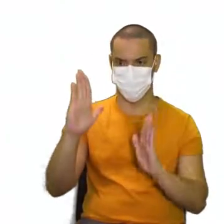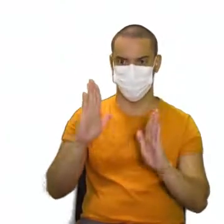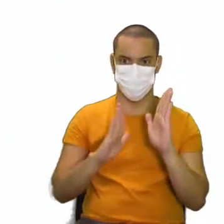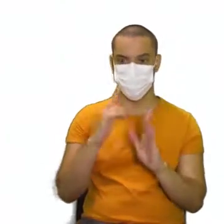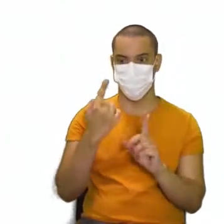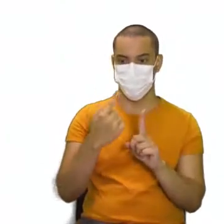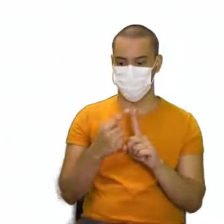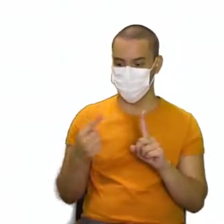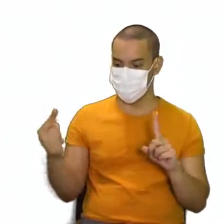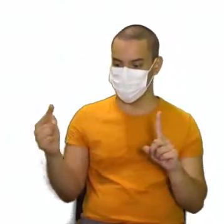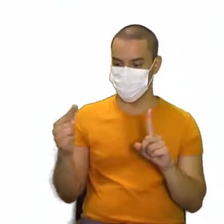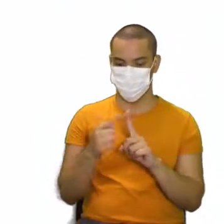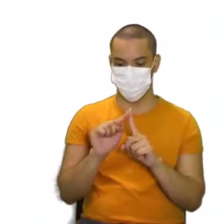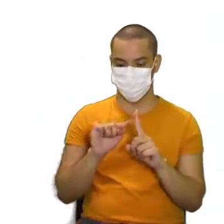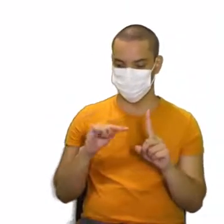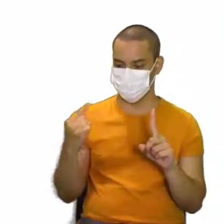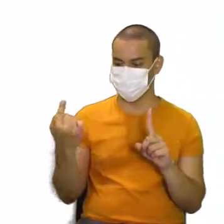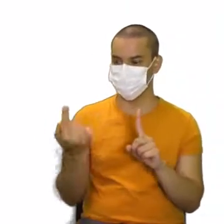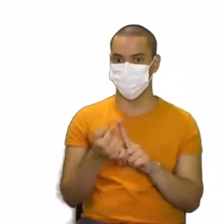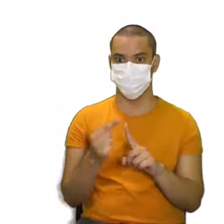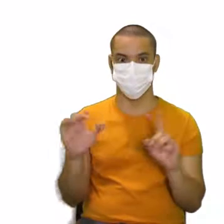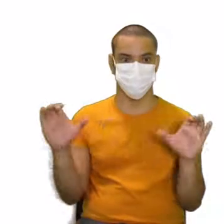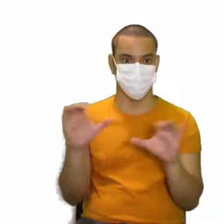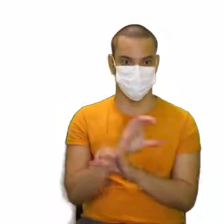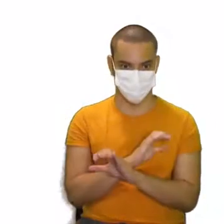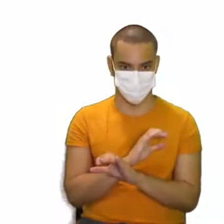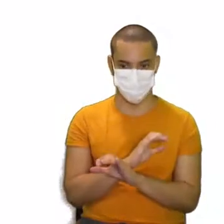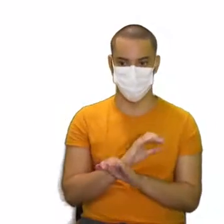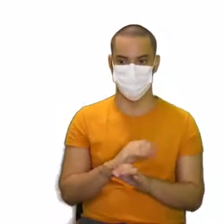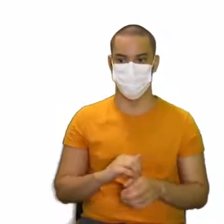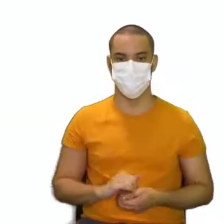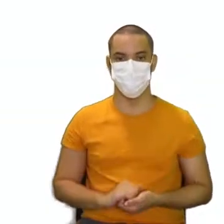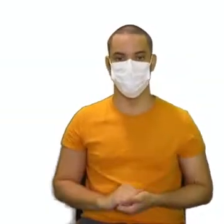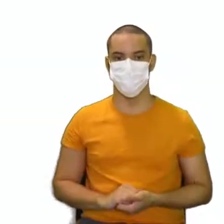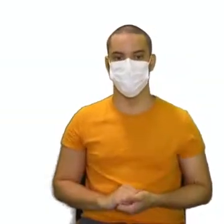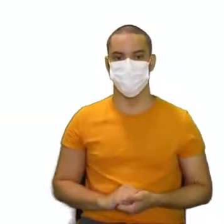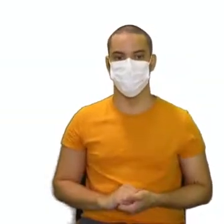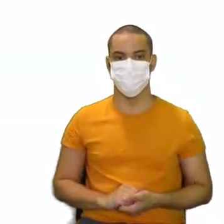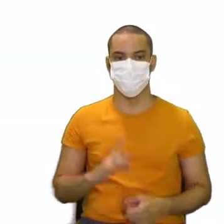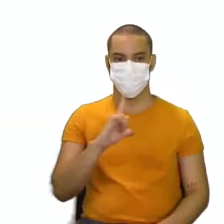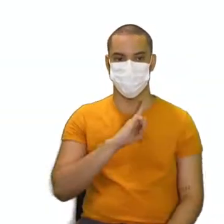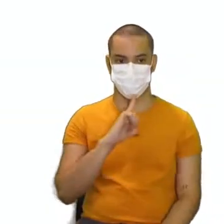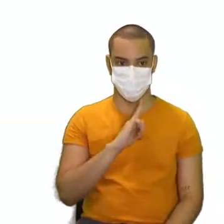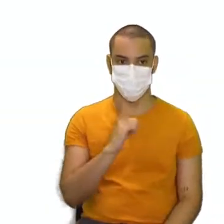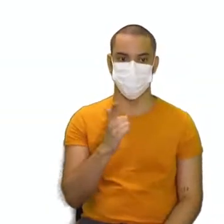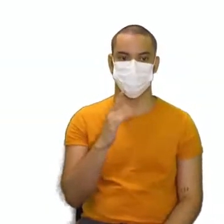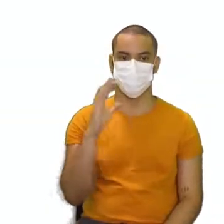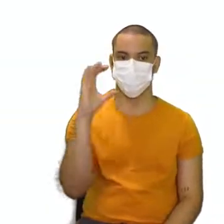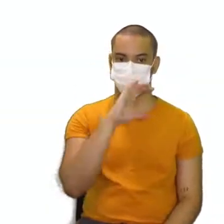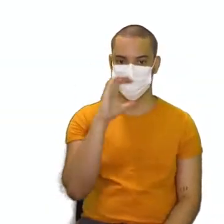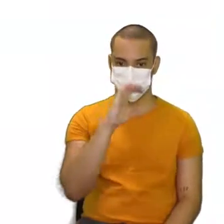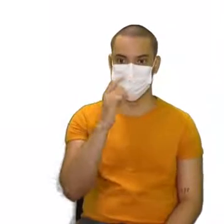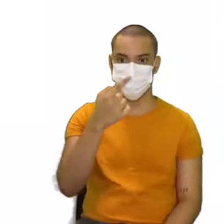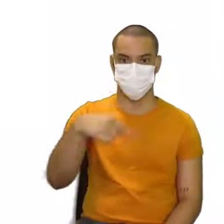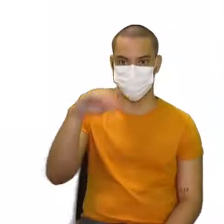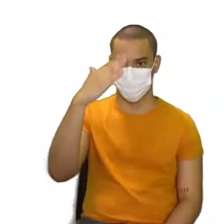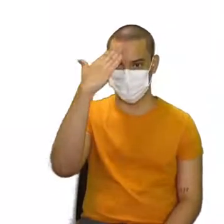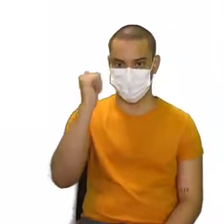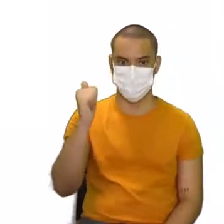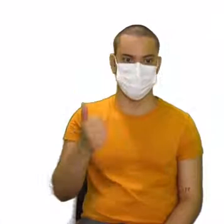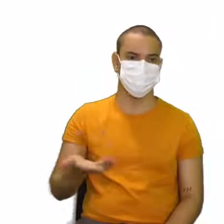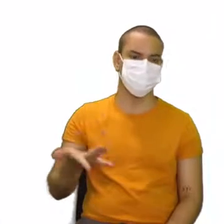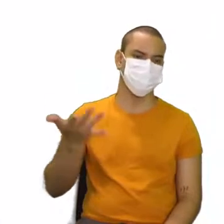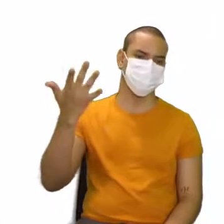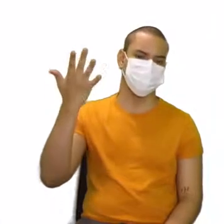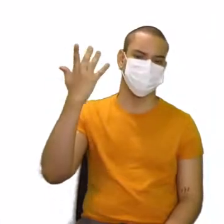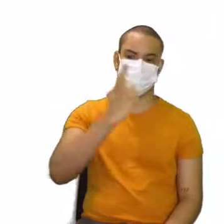uma volta Isto é o intervalo de tempo correspondente a volta completa velocidade você sabe que a distância por tempo você que nós iremos dedo